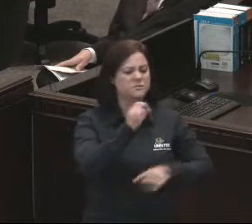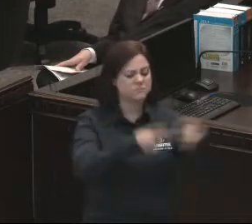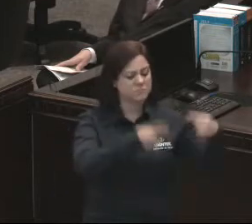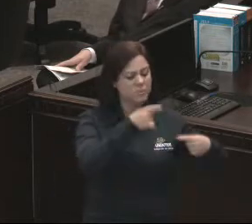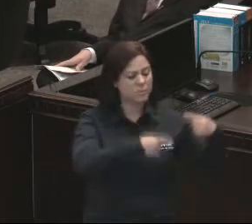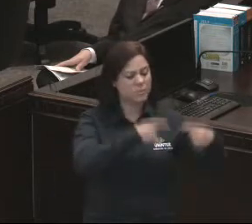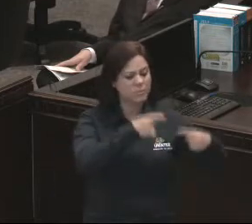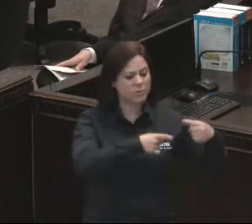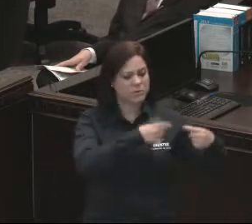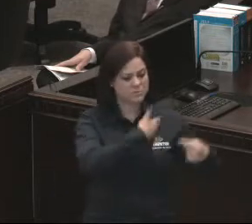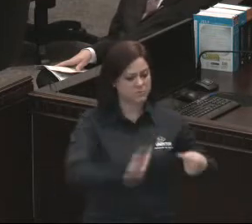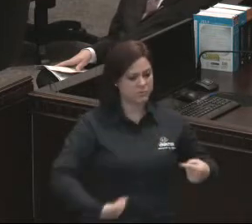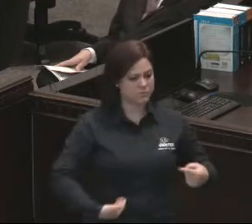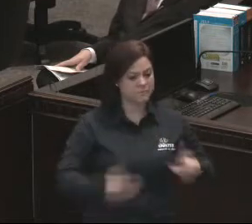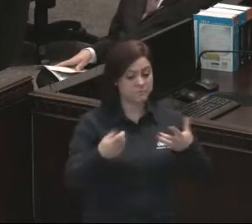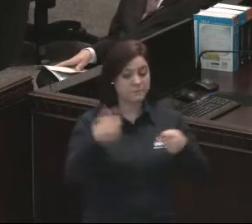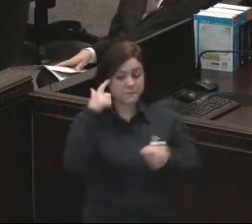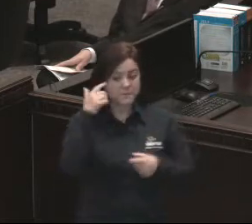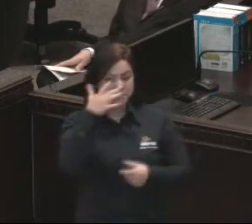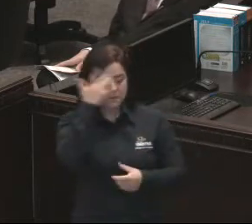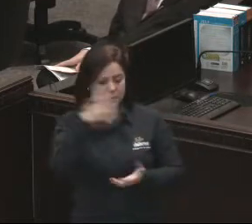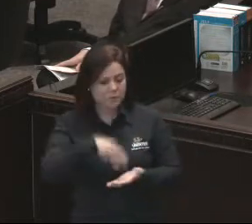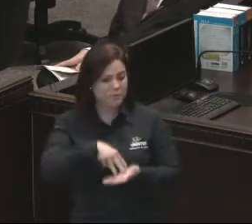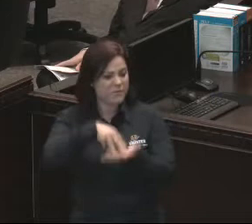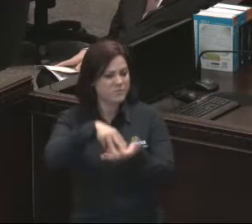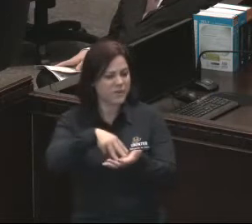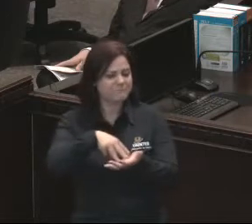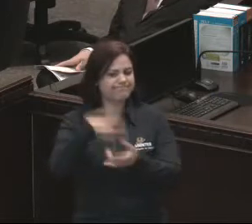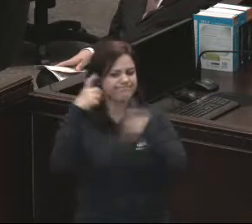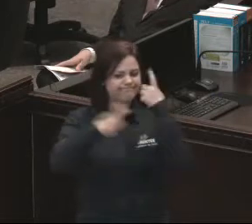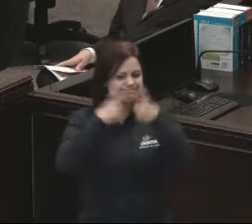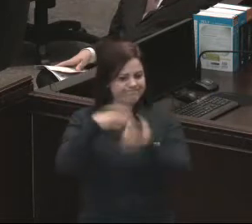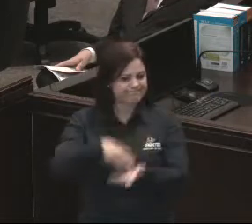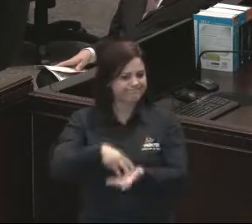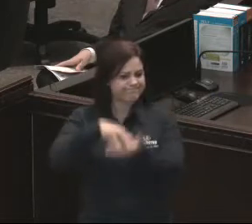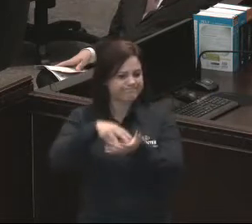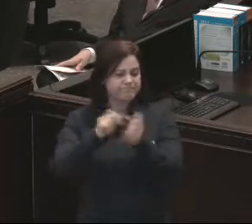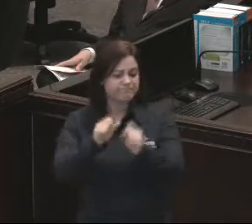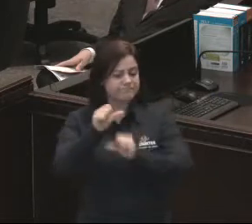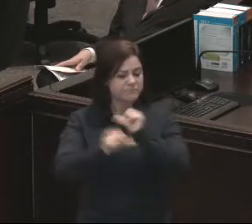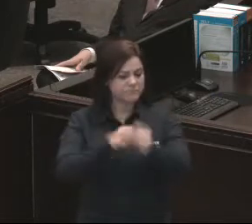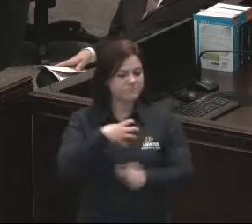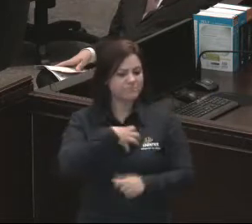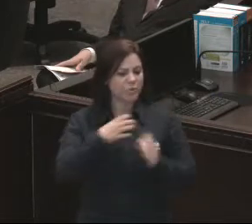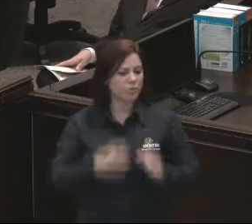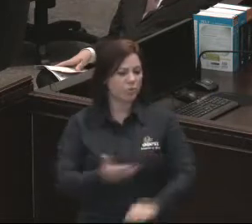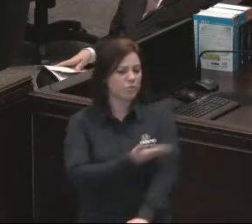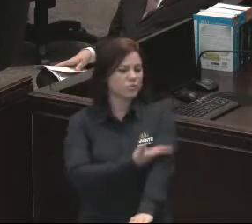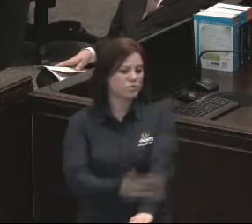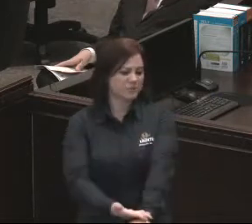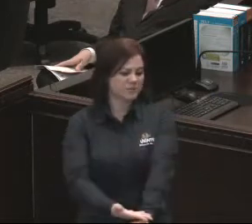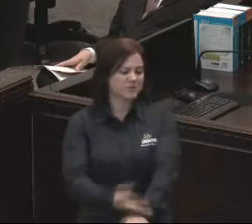de pessoas que pensem em sustentabilidade e que possam, então, modificar os seus hábitos